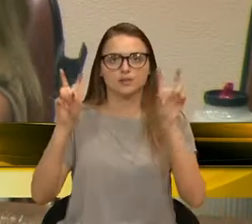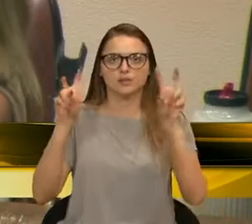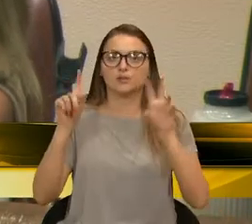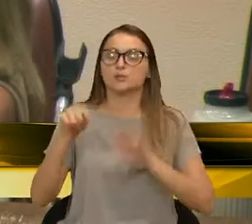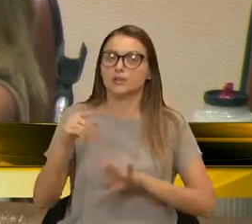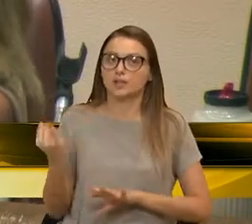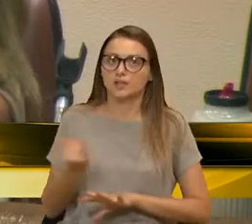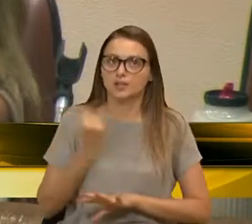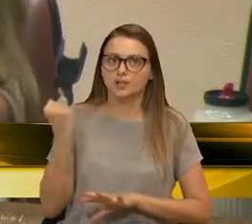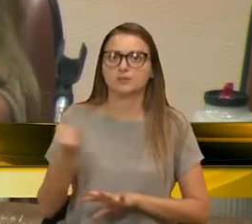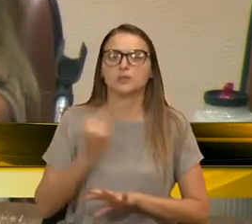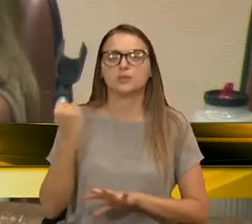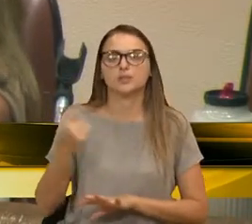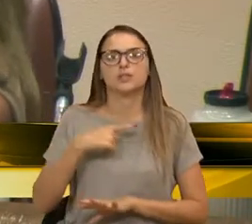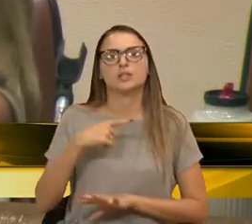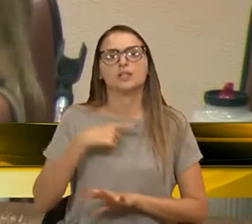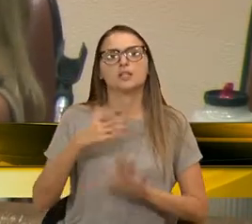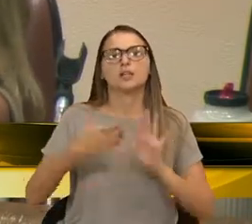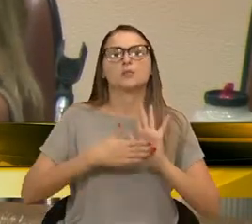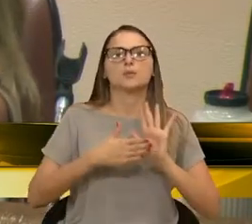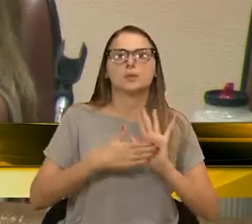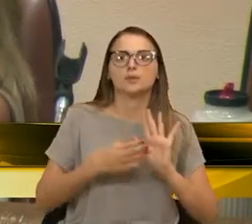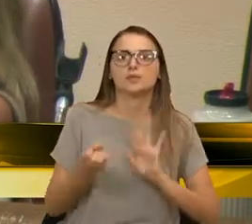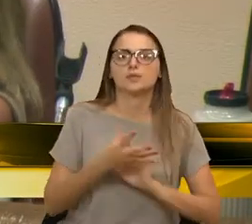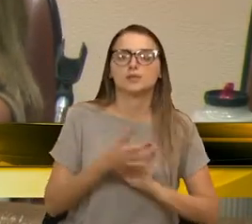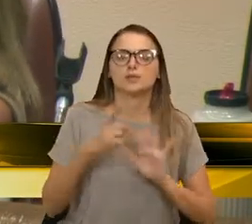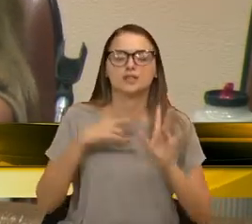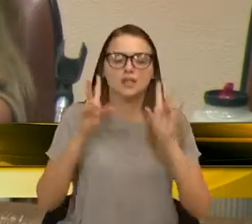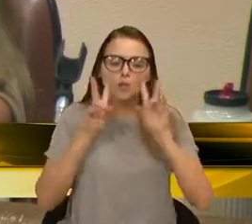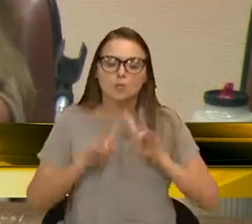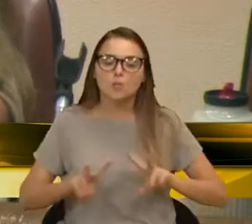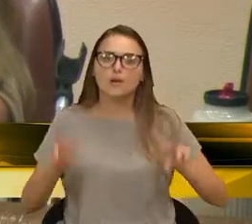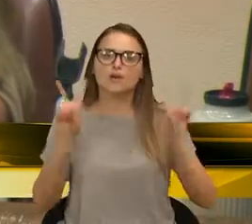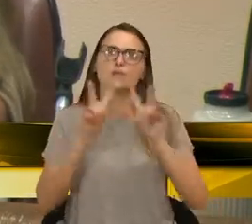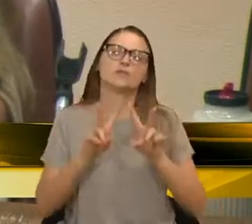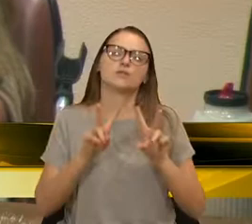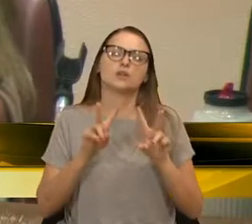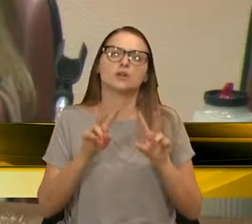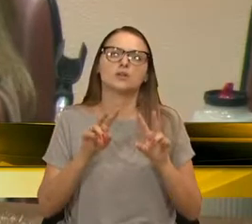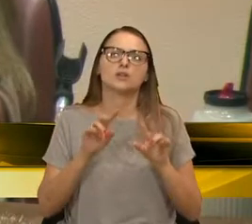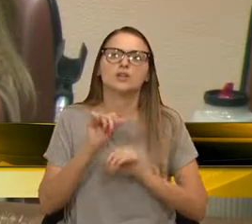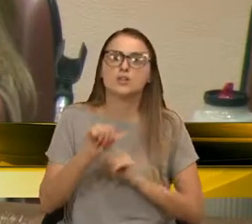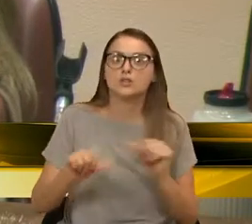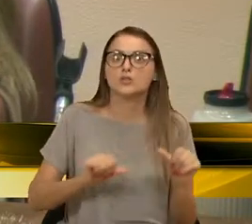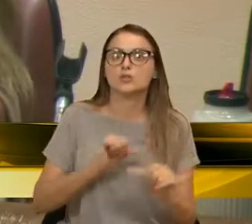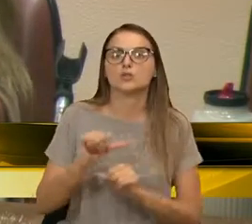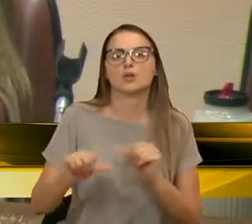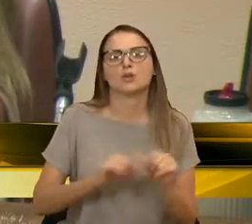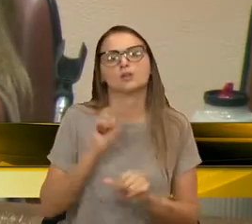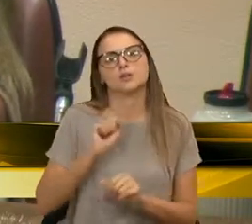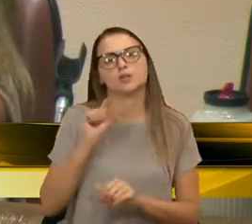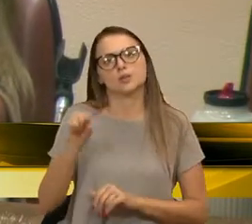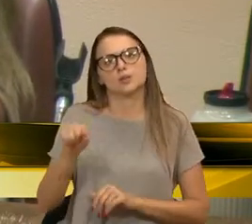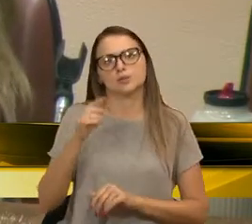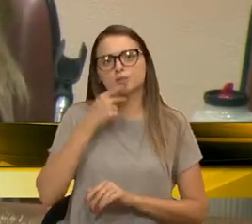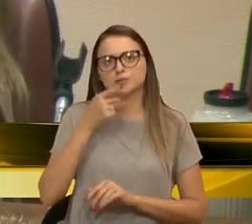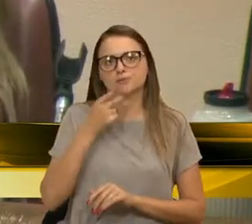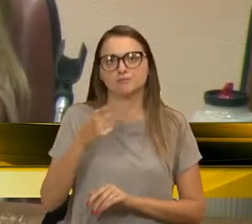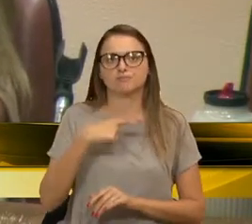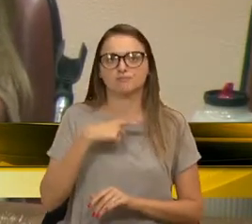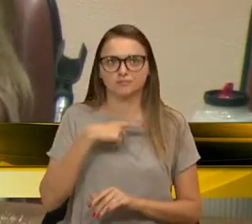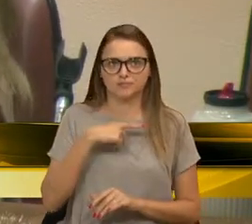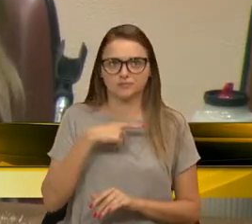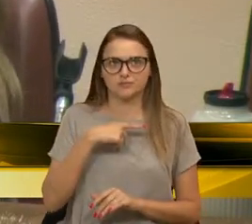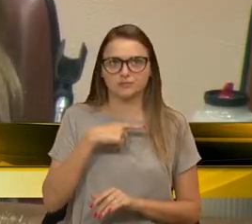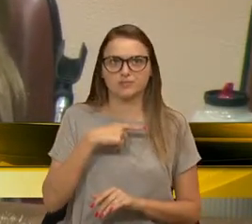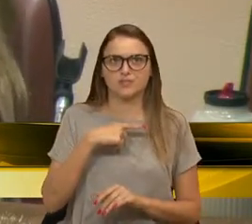importante essa experiência trazida de fora, que a gente visualiza, faz um benchmarking, né? E isso que tu falaste, que oferece, né,